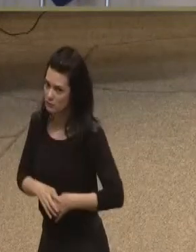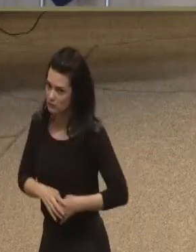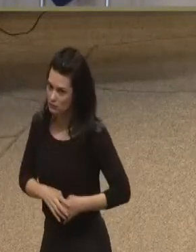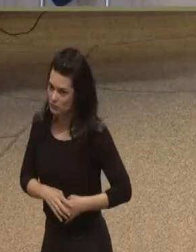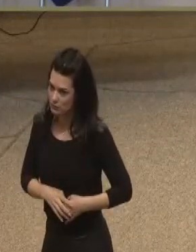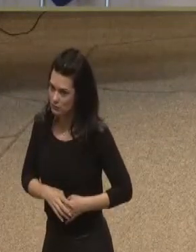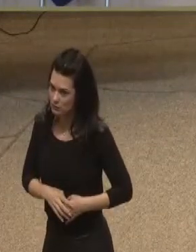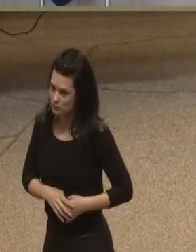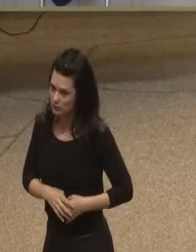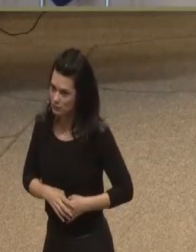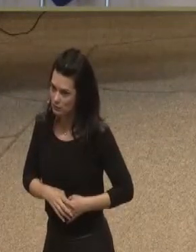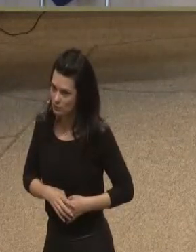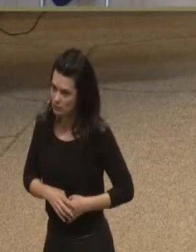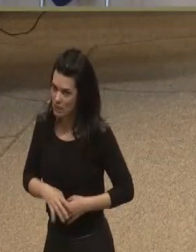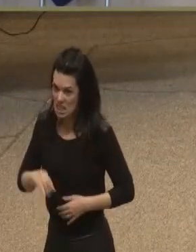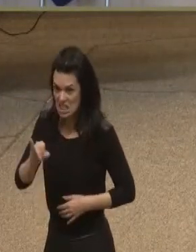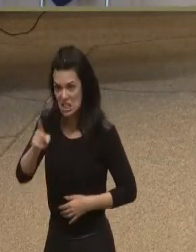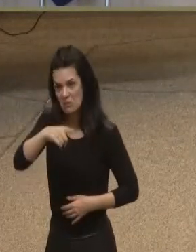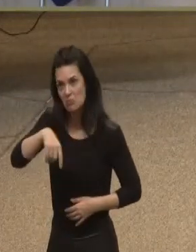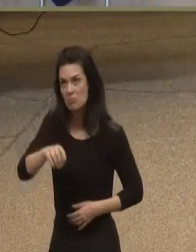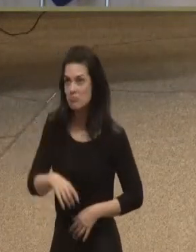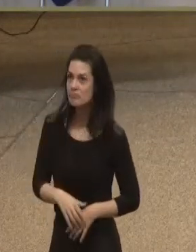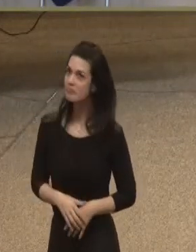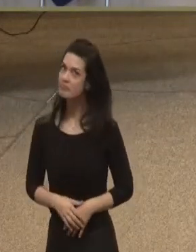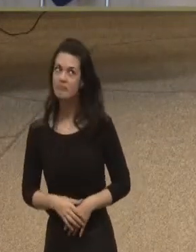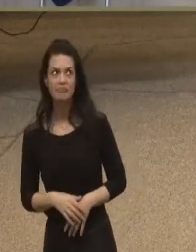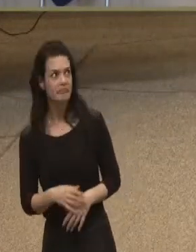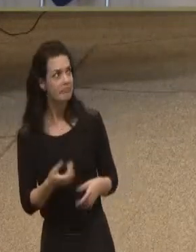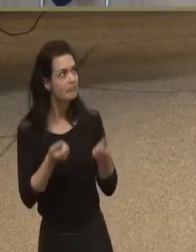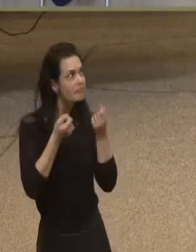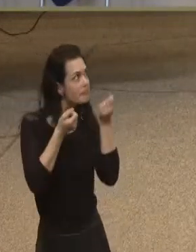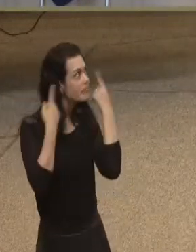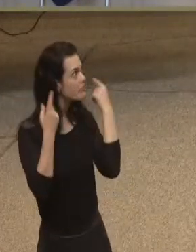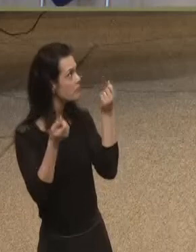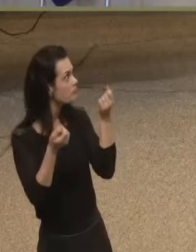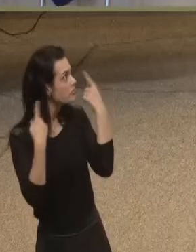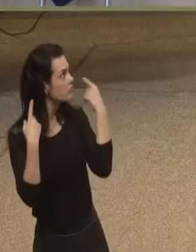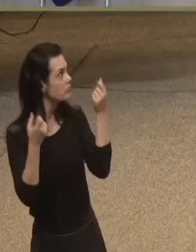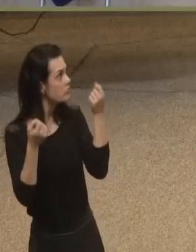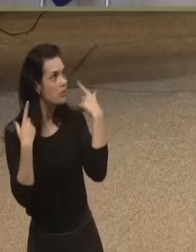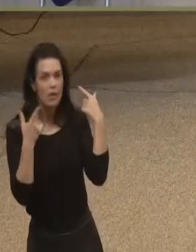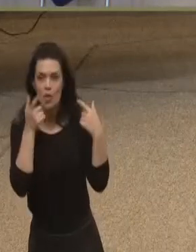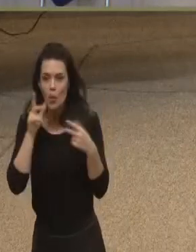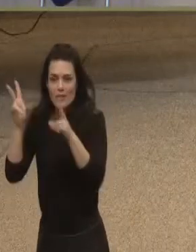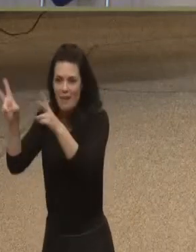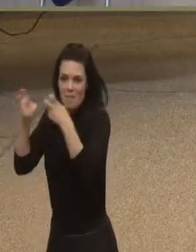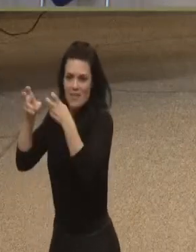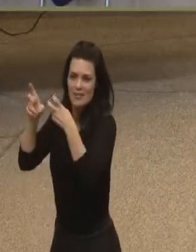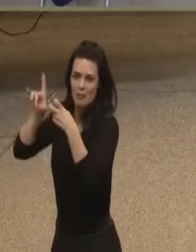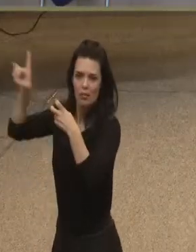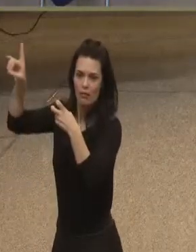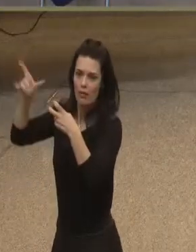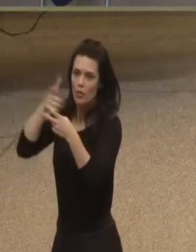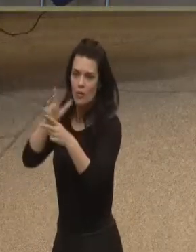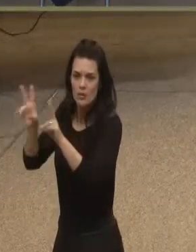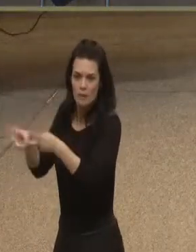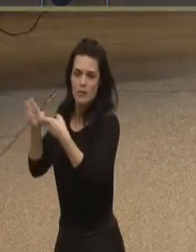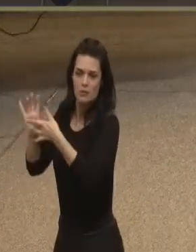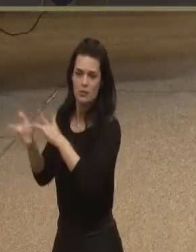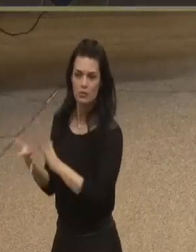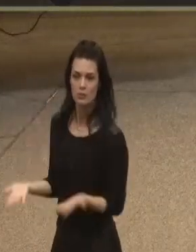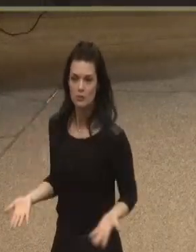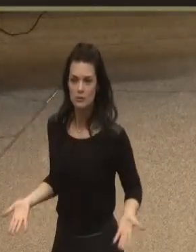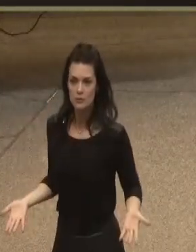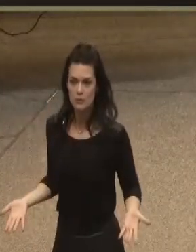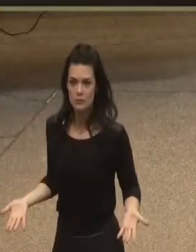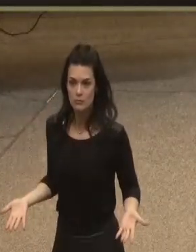reconheceremos quando Ele estiver falando conosco. Aqueles discípulos ali, por algum tempo, não entenderam quem realmente é Jesus,